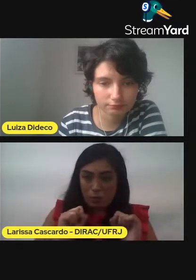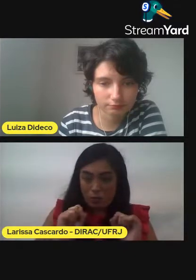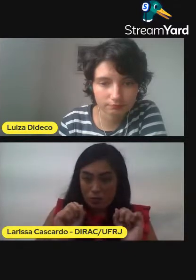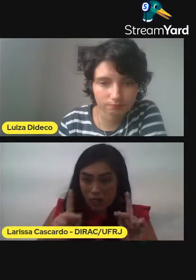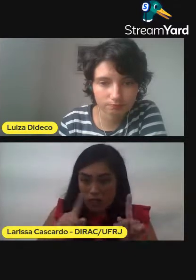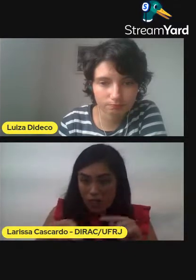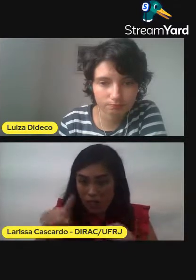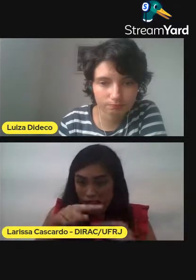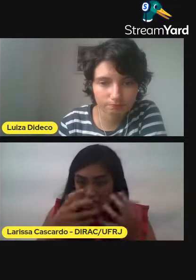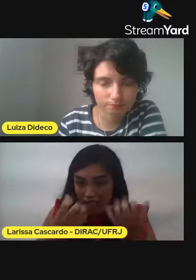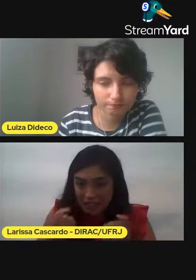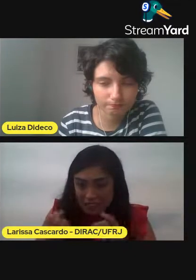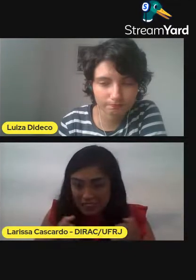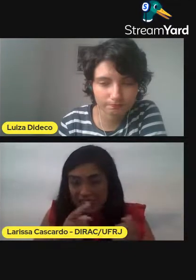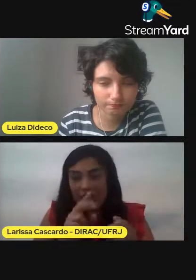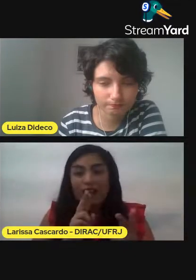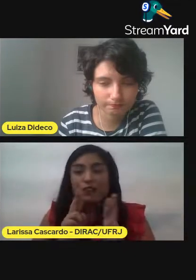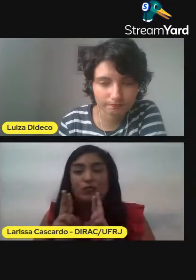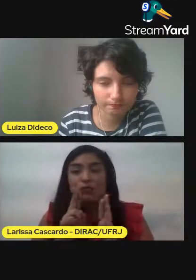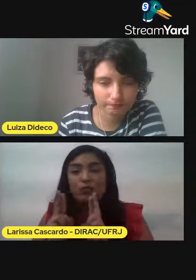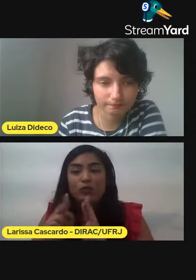Bem? Então, tá bom, então.